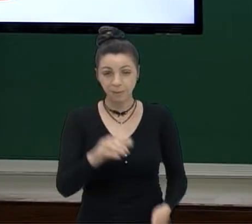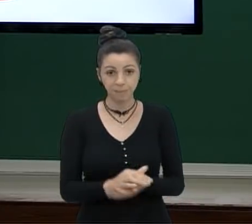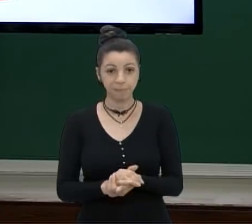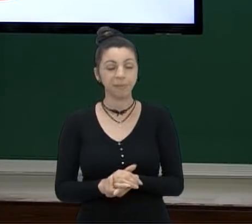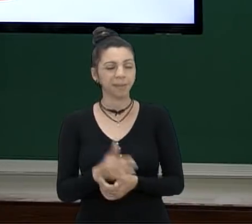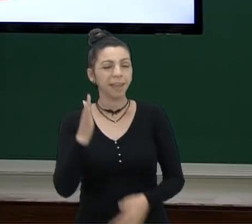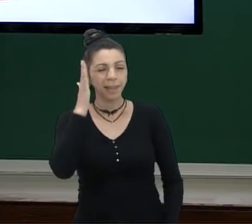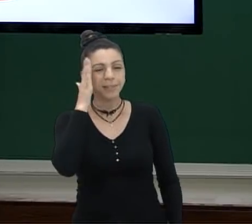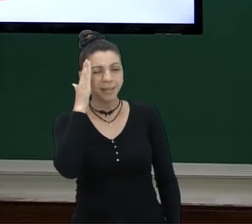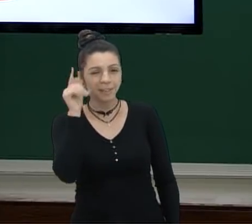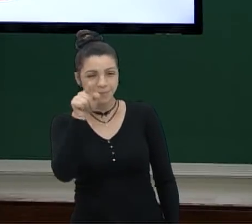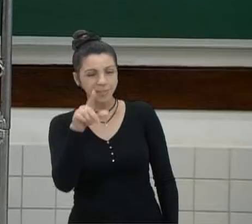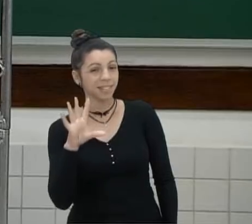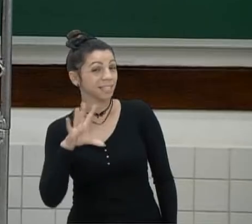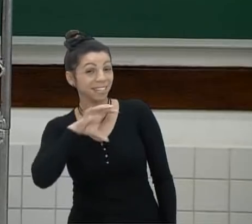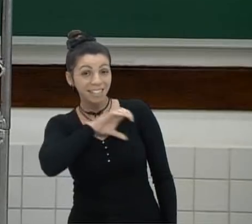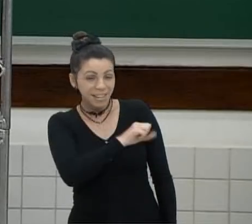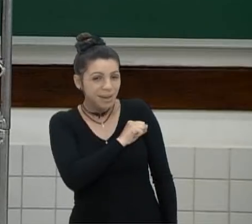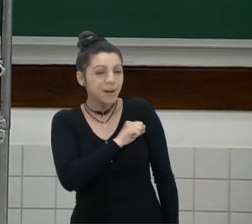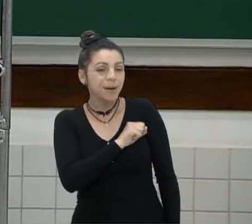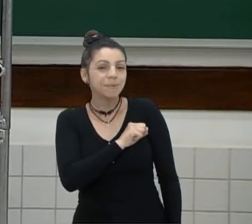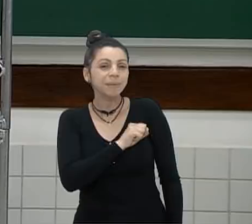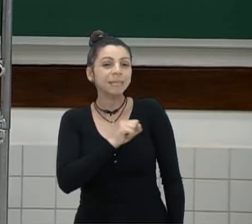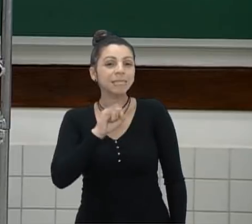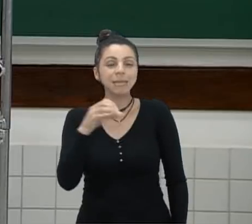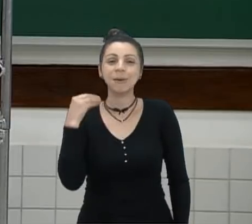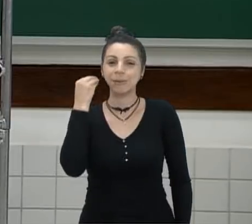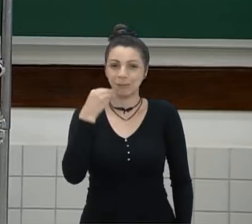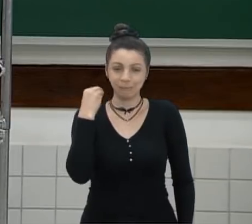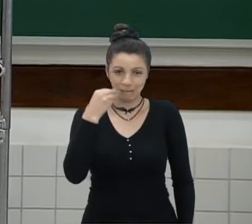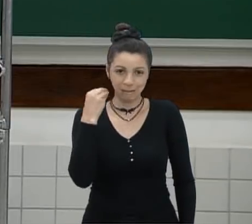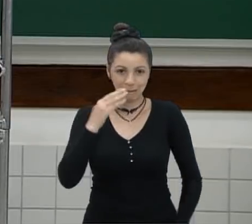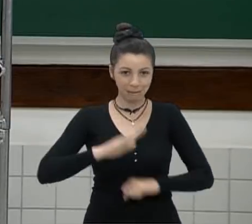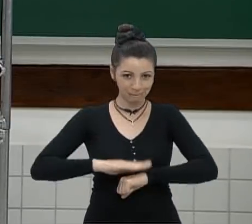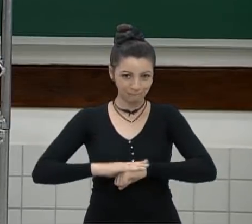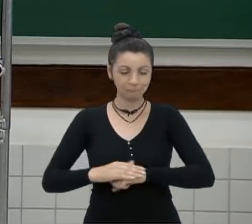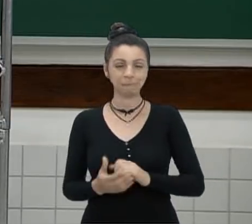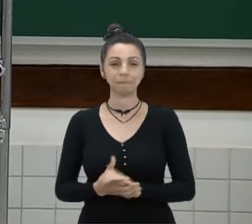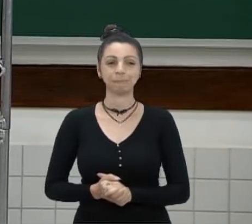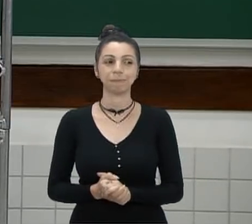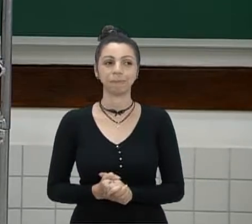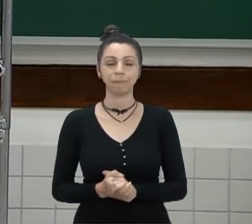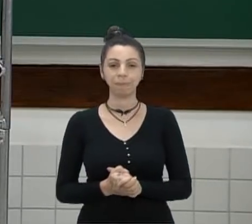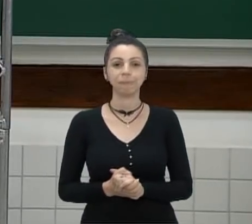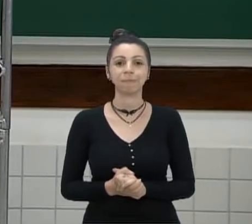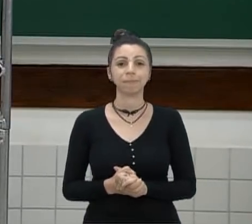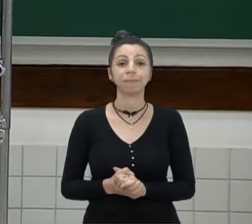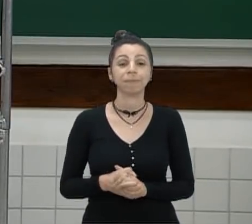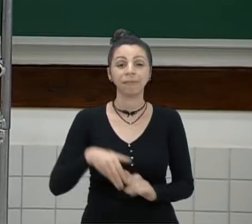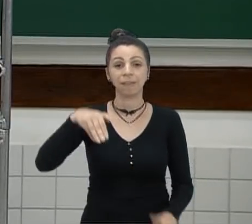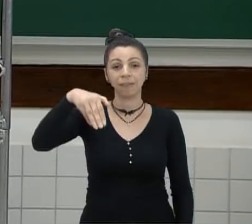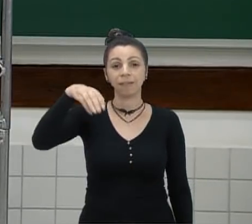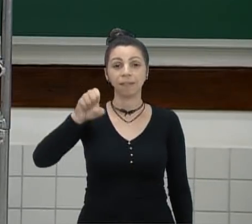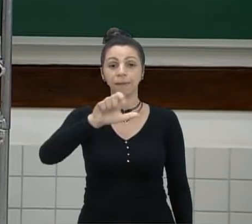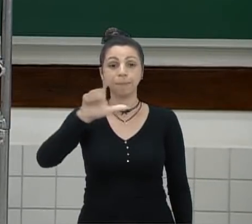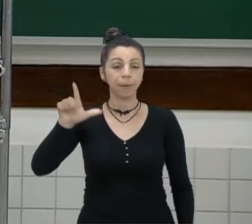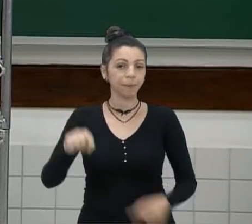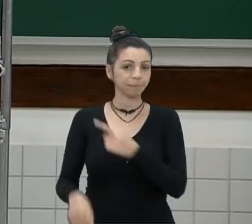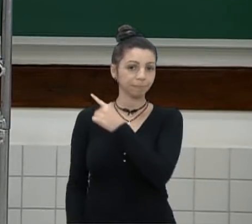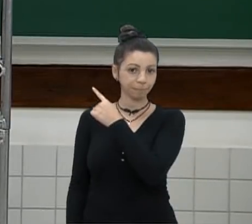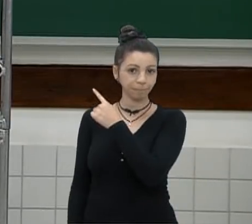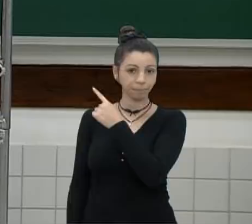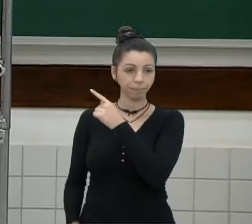adoram quando eu faço as experiências. Então vamos acompanhar comigo? Eu trouxe, para vocês verem, mel. Olha que legal. Estou